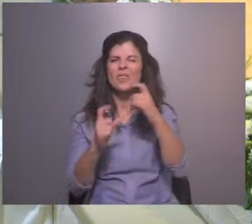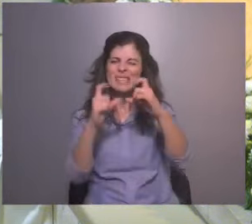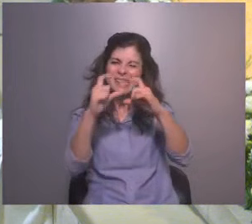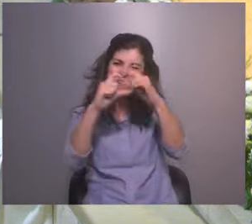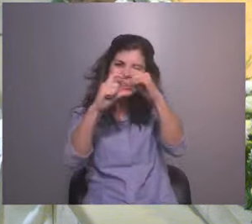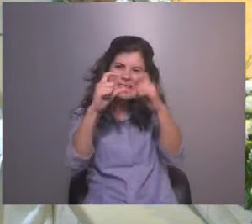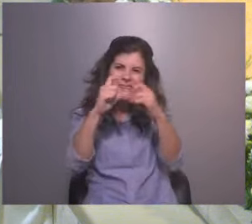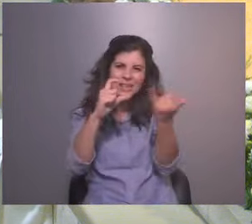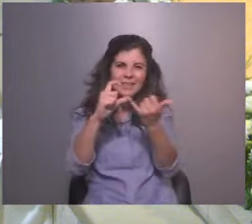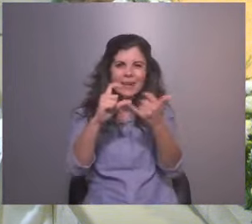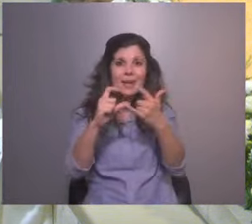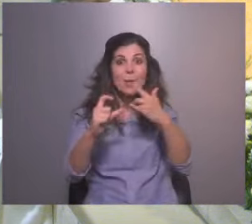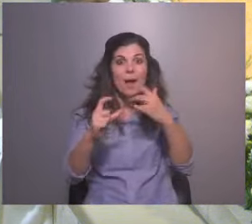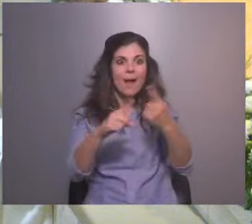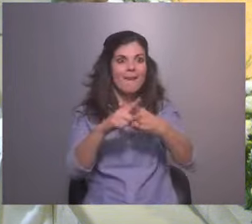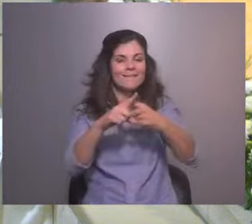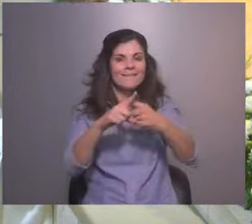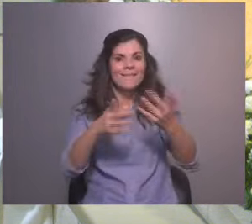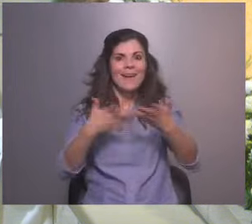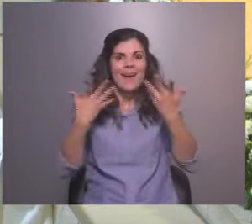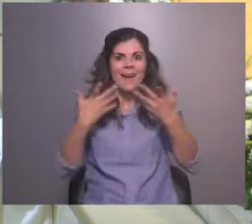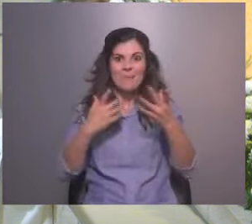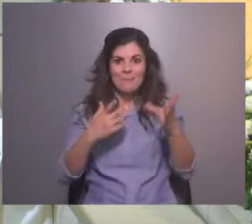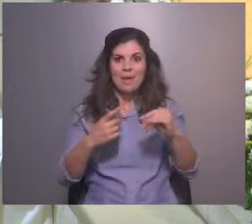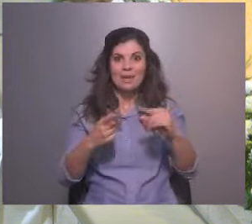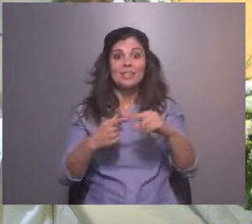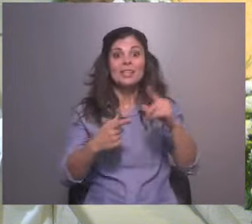Regina,